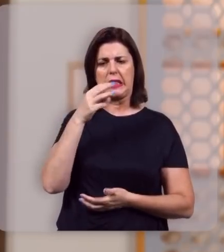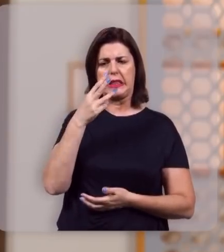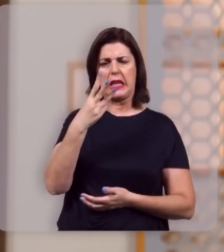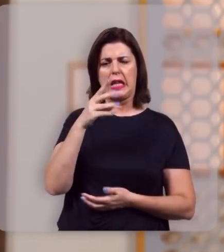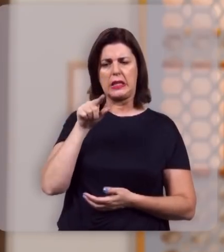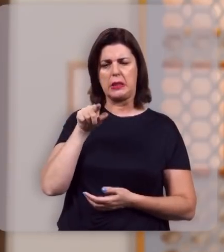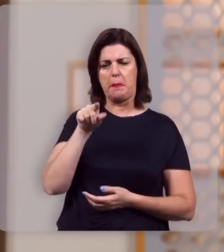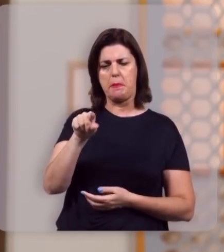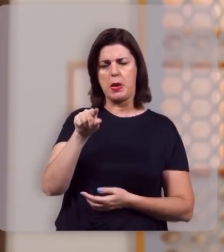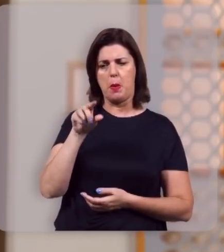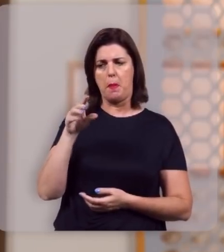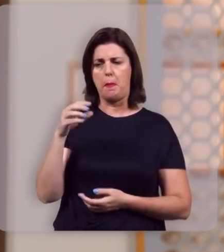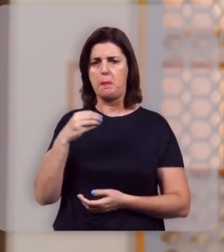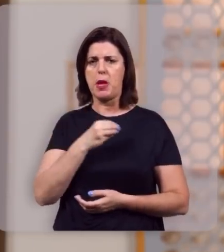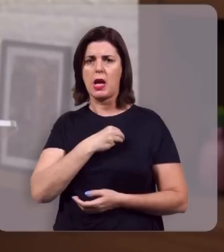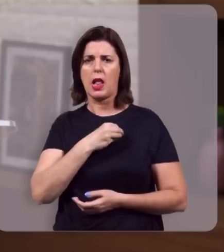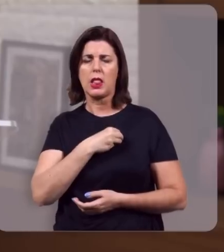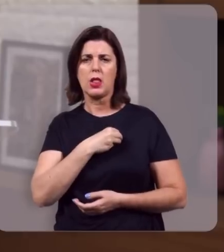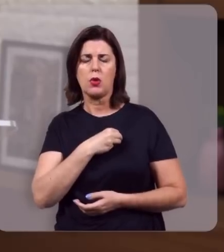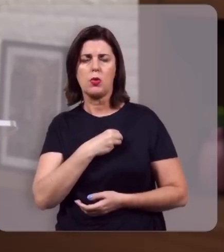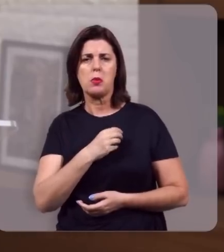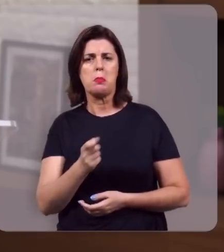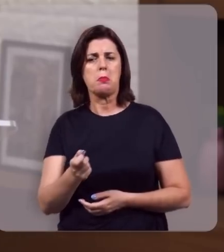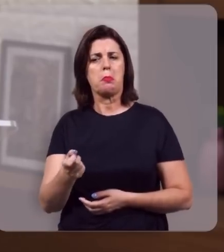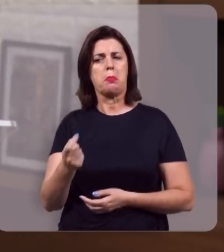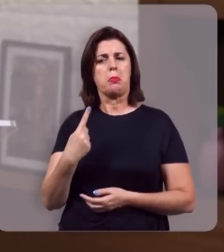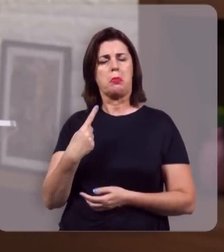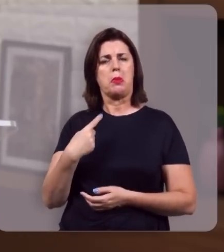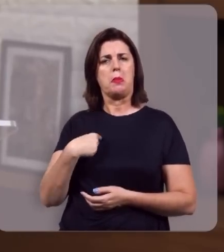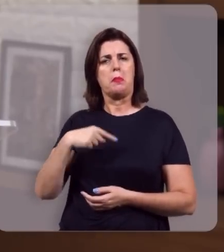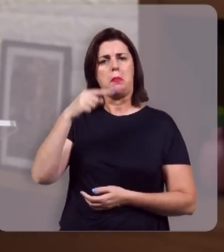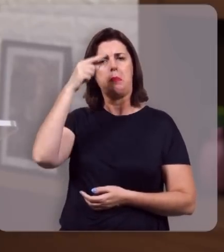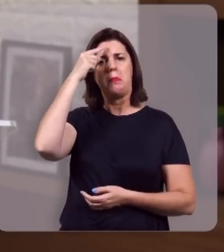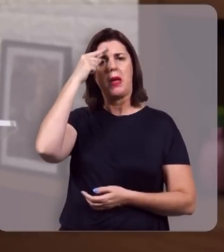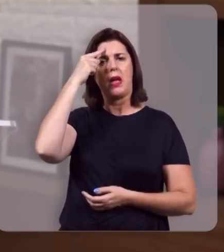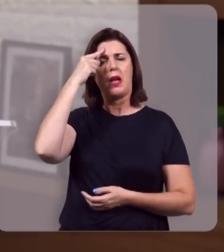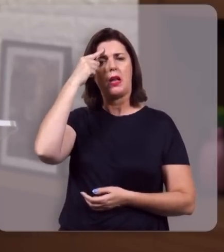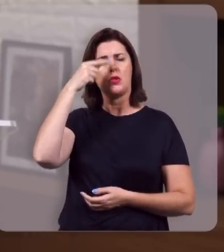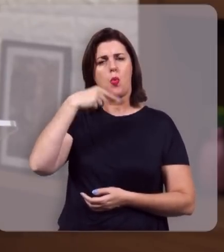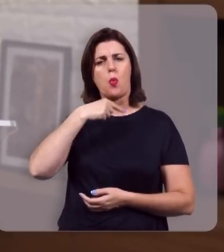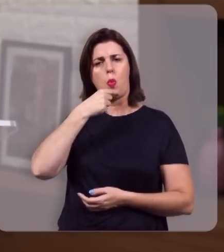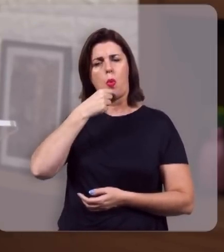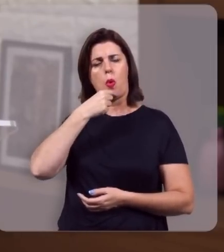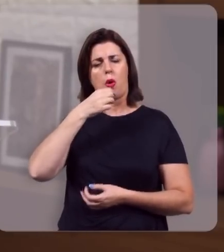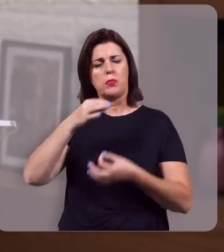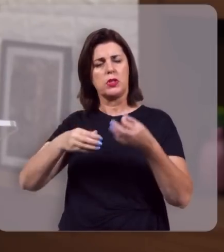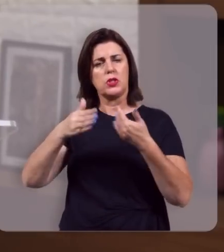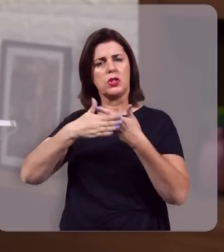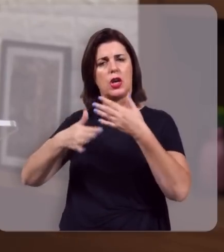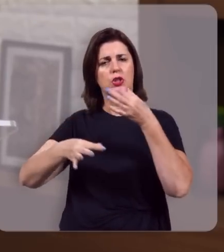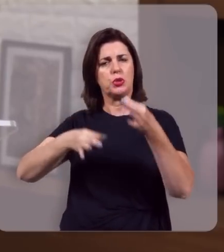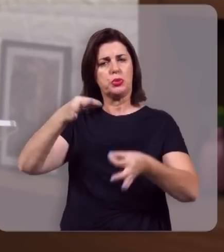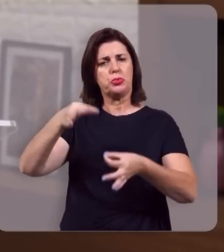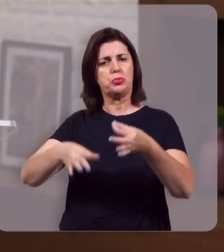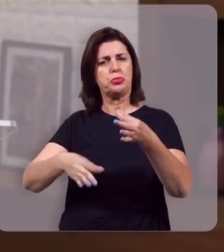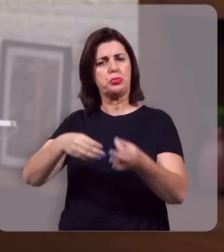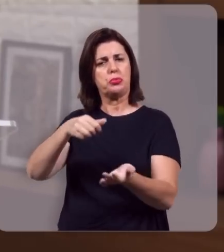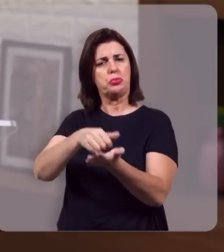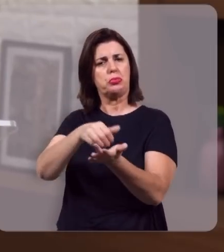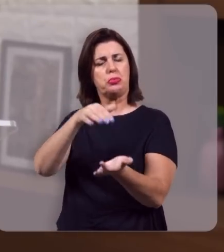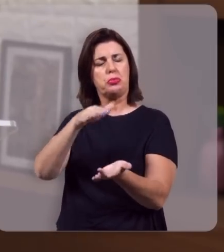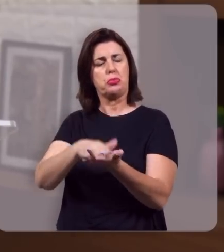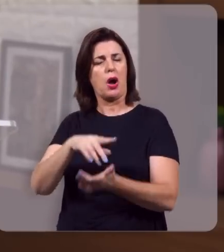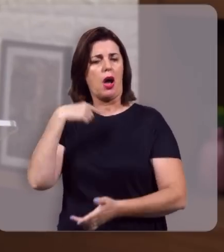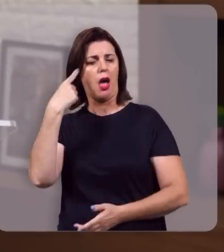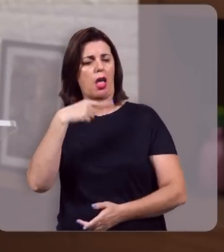63.000 pecados. Pense comigo num réu, diante do julgamento, no tribunal, e